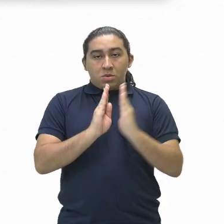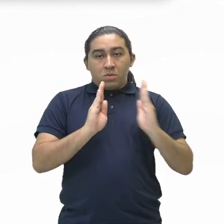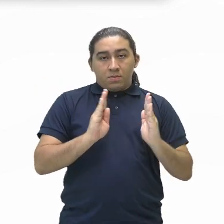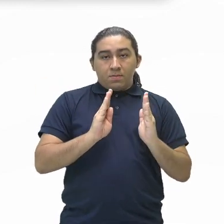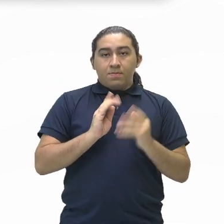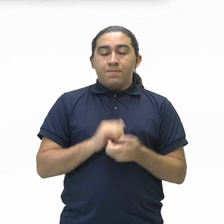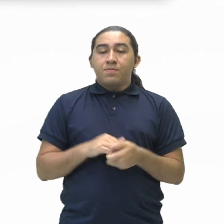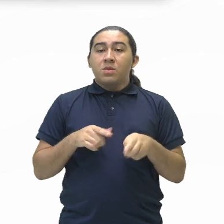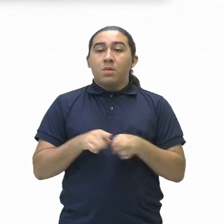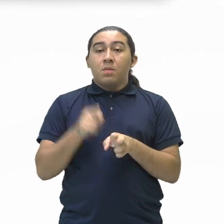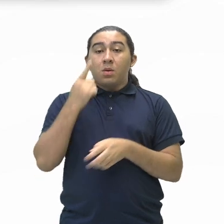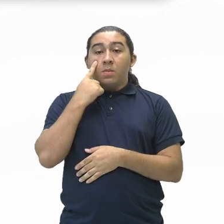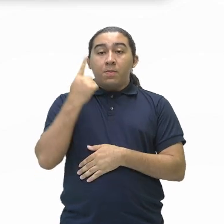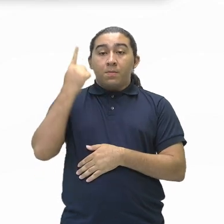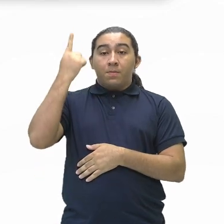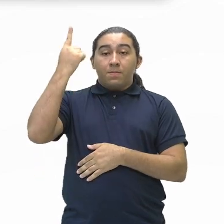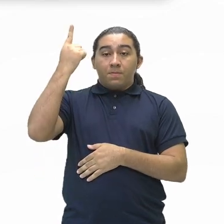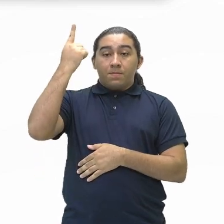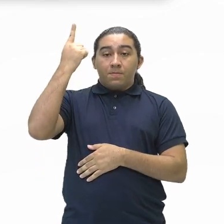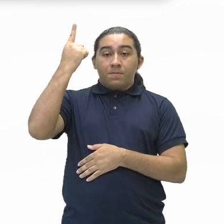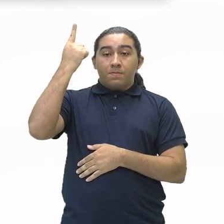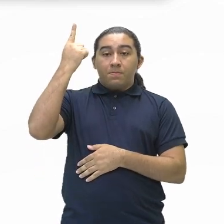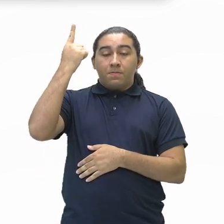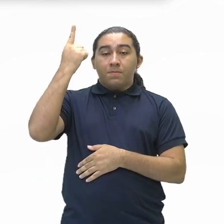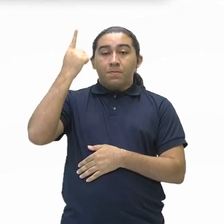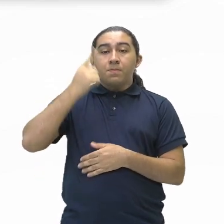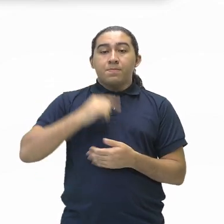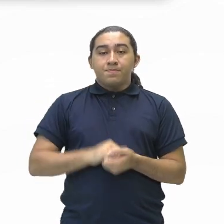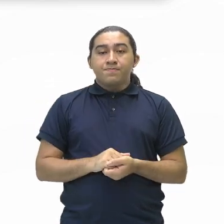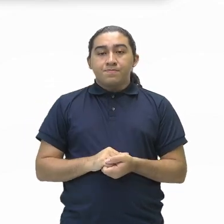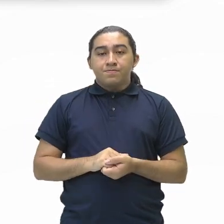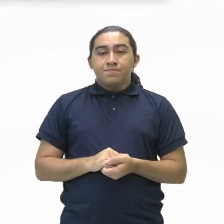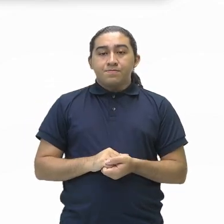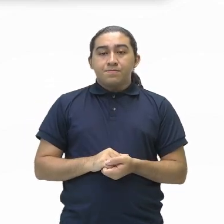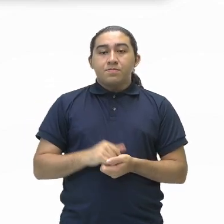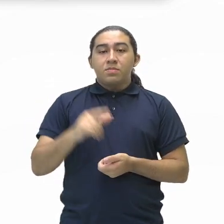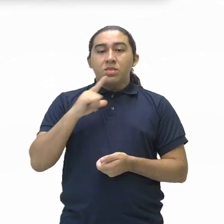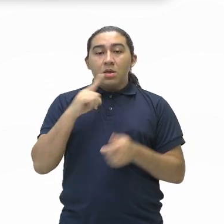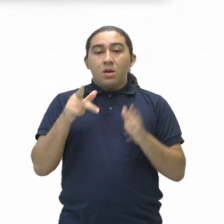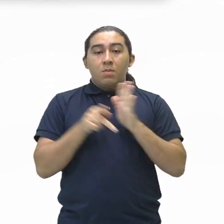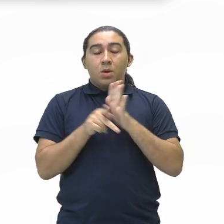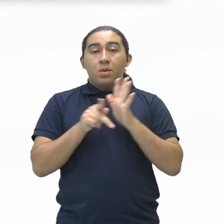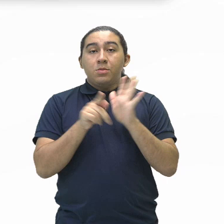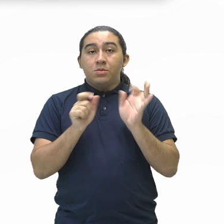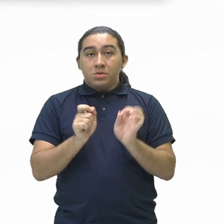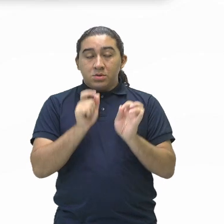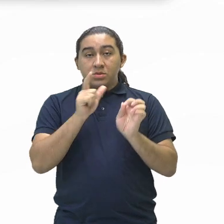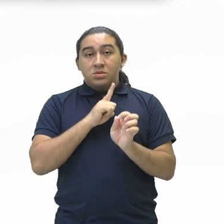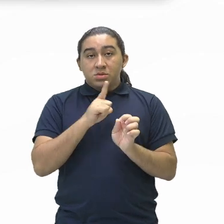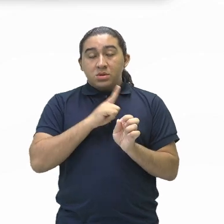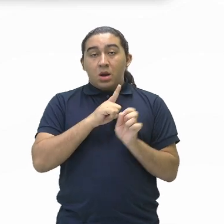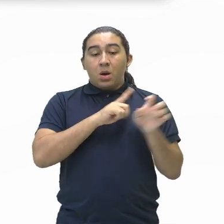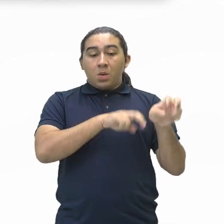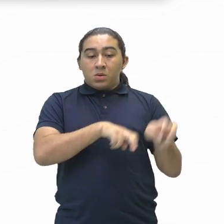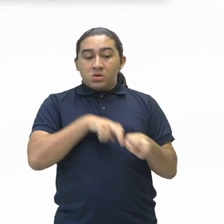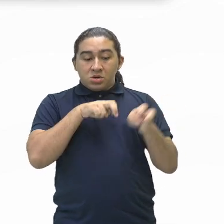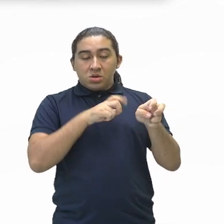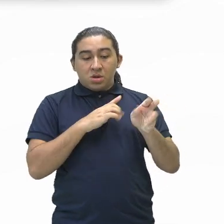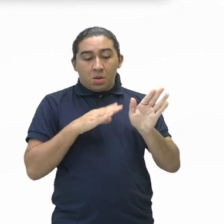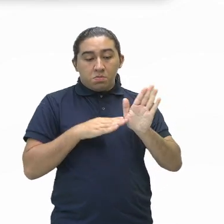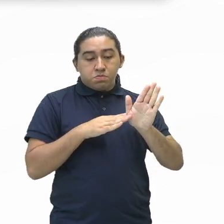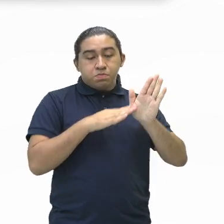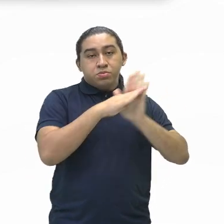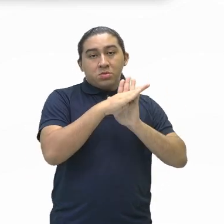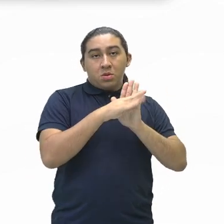aqui nesse mapa o quanto houve de crescimento dos engenhos sob o domínio de Maurício